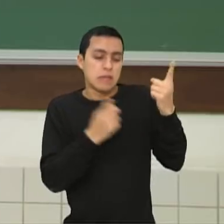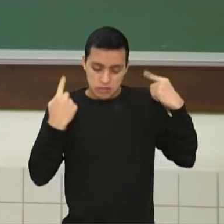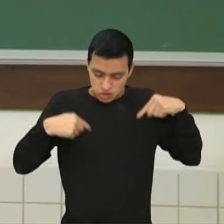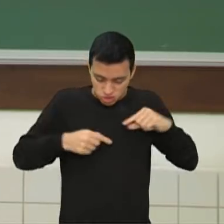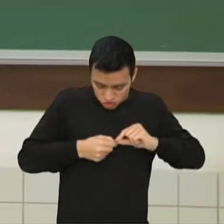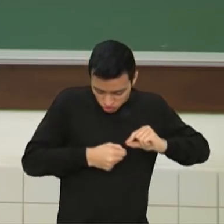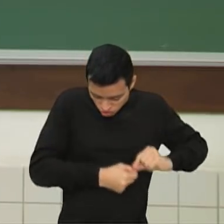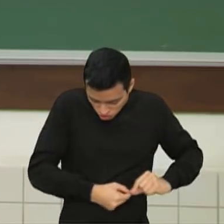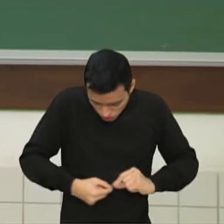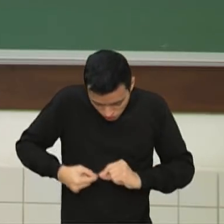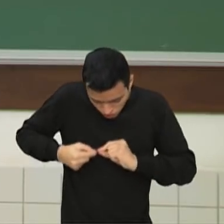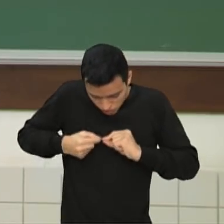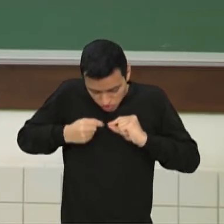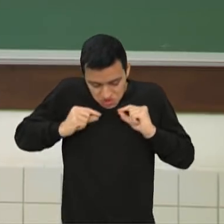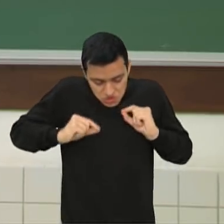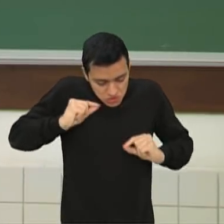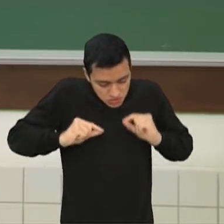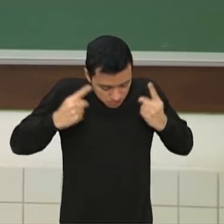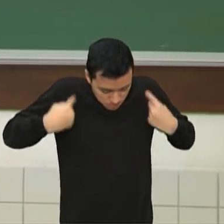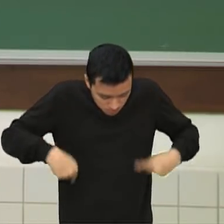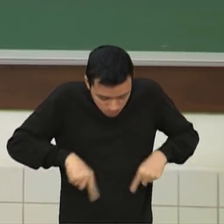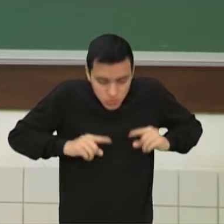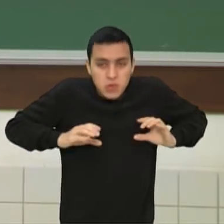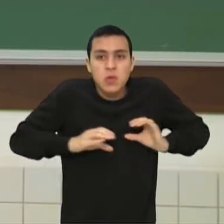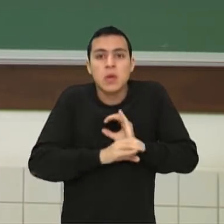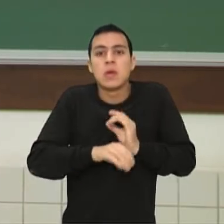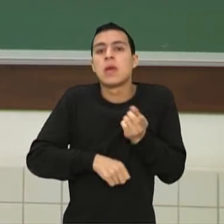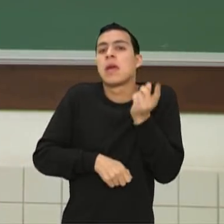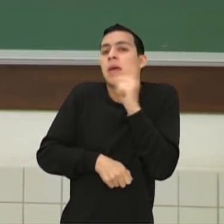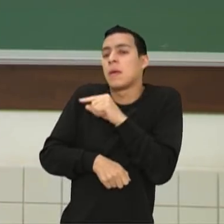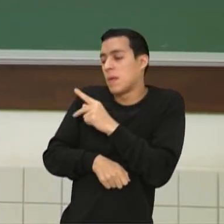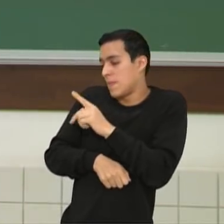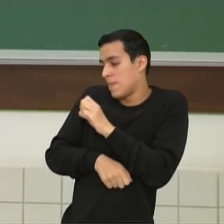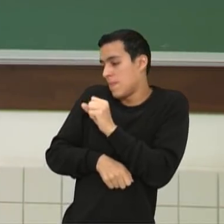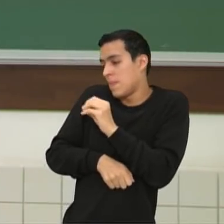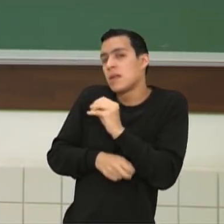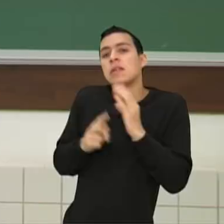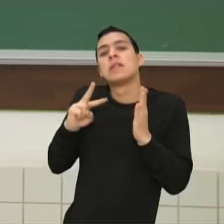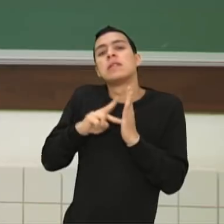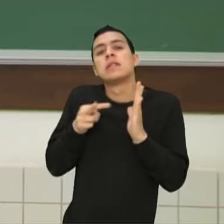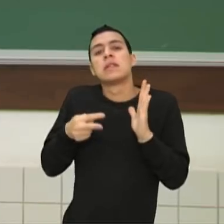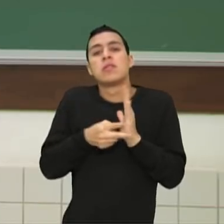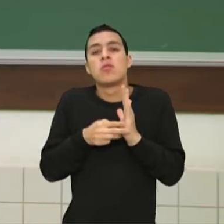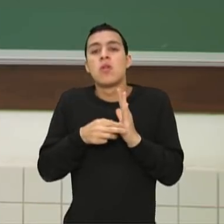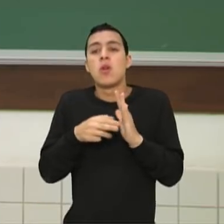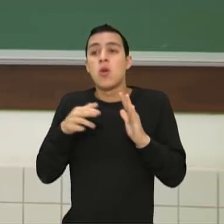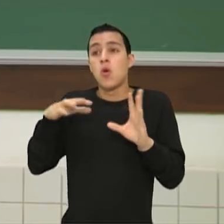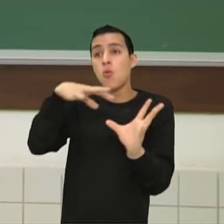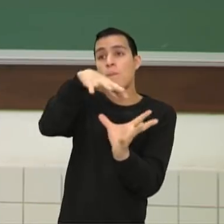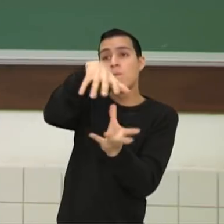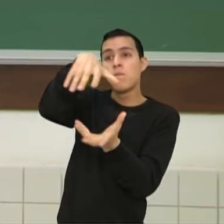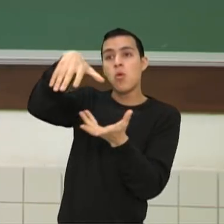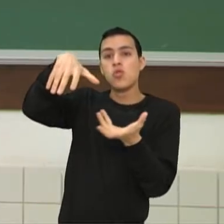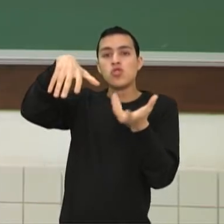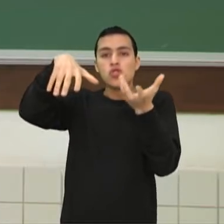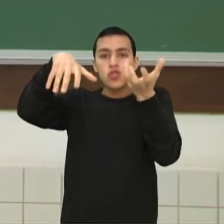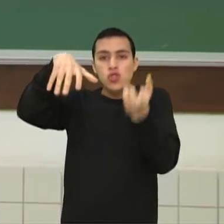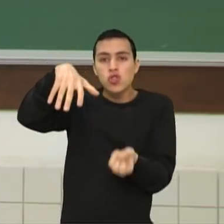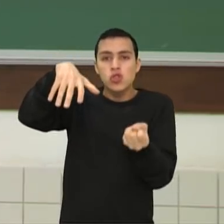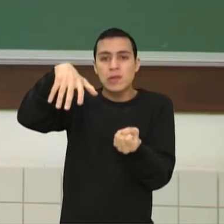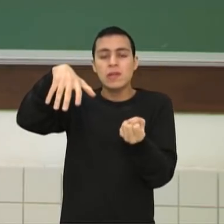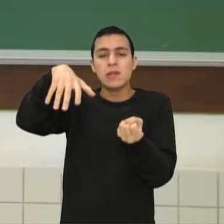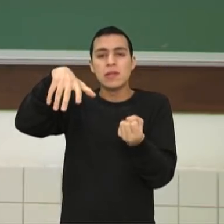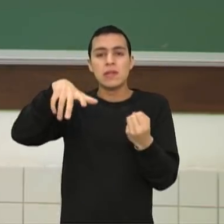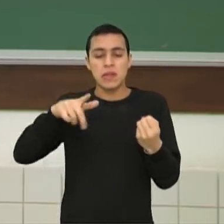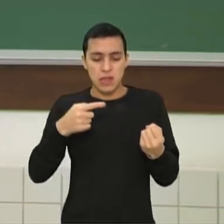constituição, do que nós somos feitos. O peso está relacionado com a gravidade do nosso planeta. Então, quando eu falo,